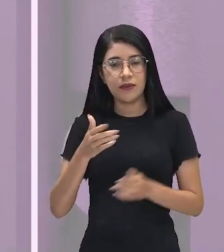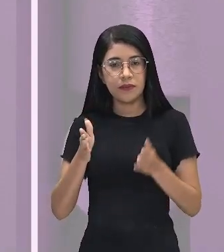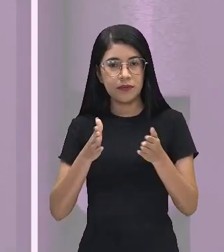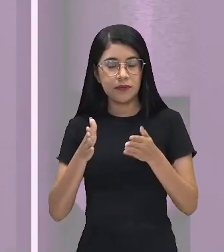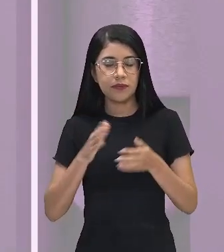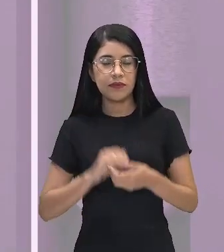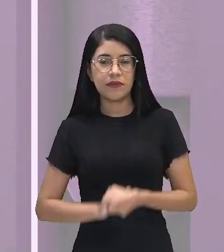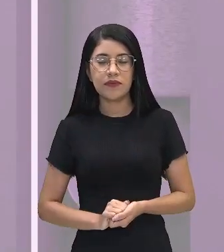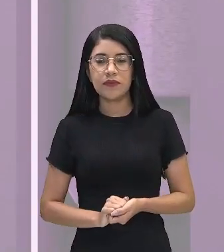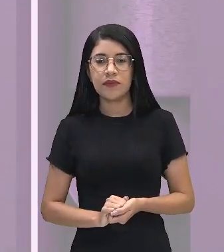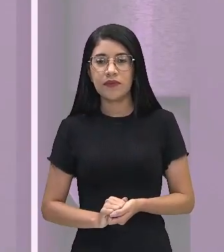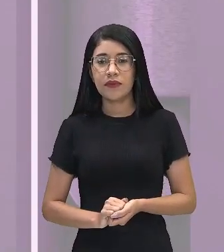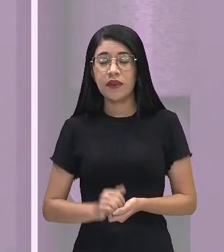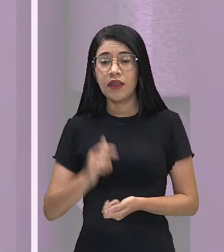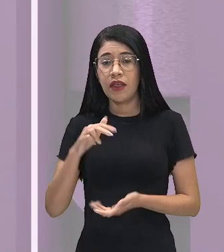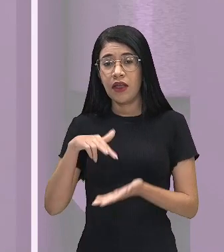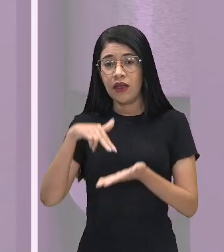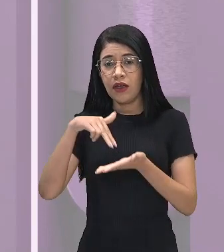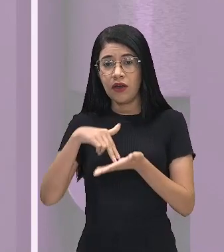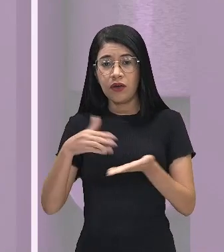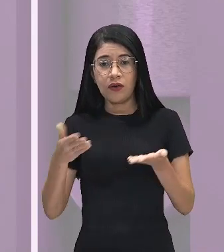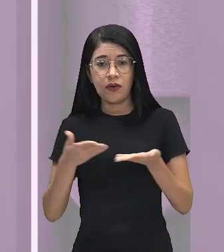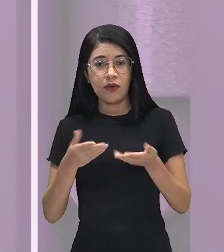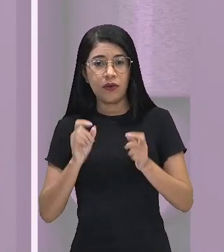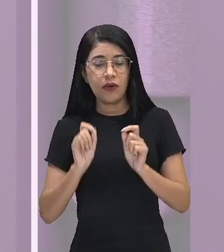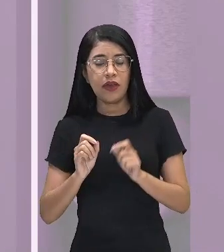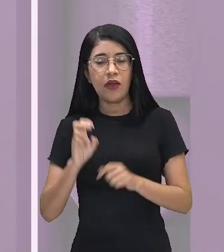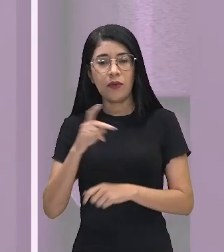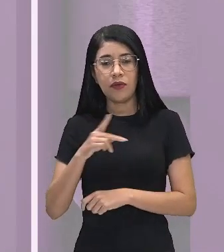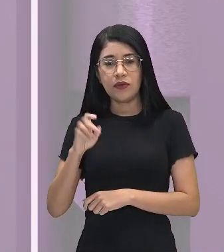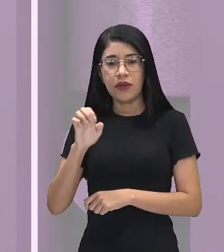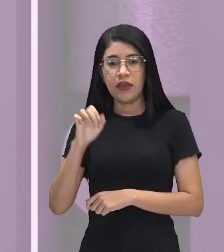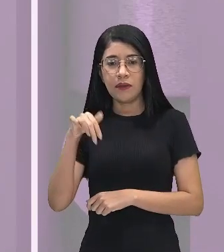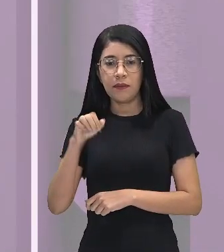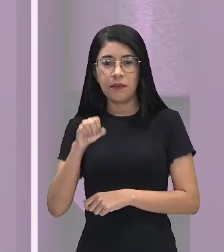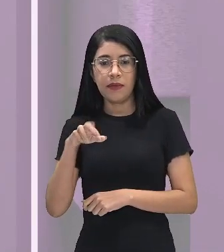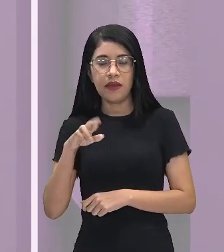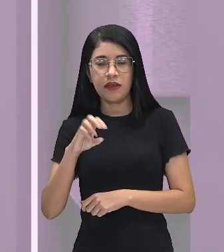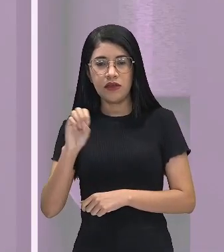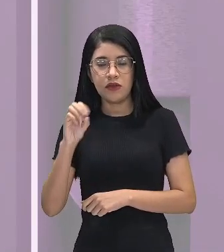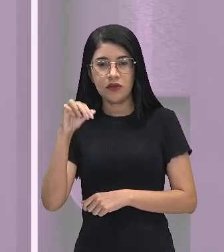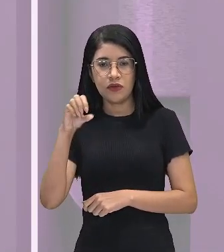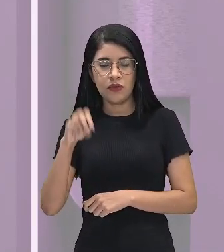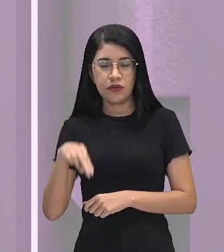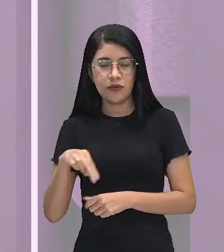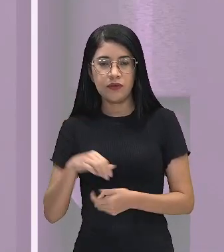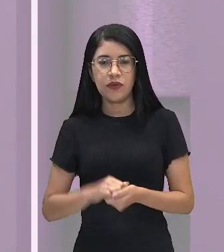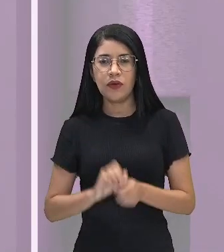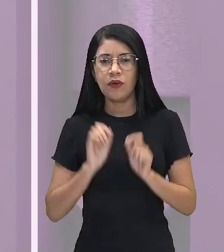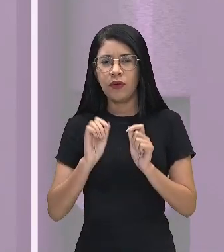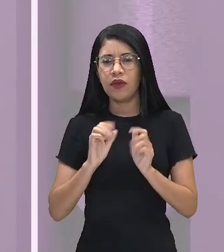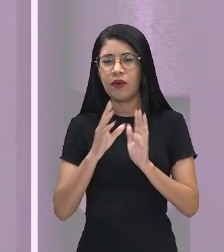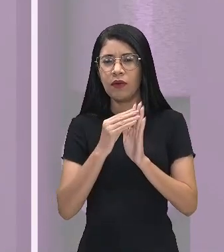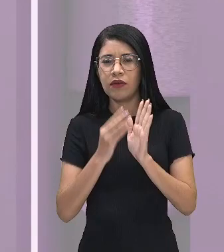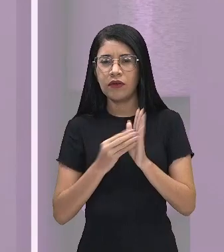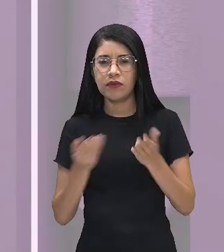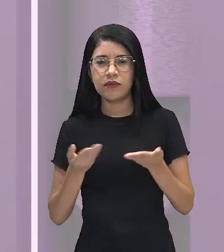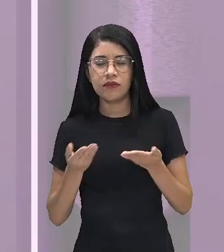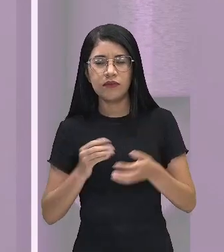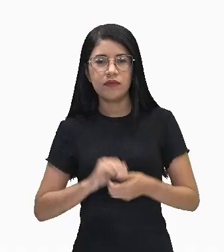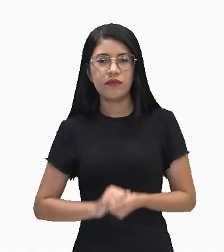com vocês, quem vos fala é o professor Emerson Marão e vamos ver o que nos aguarda para a nossa aula.